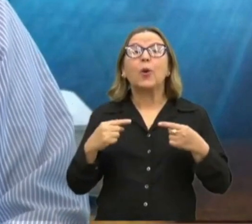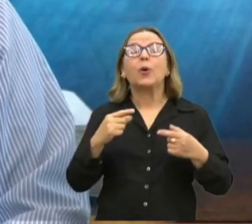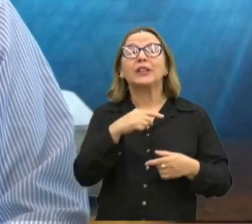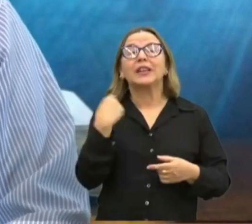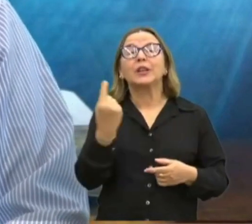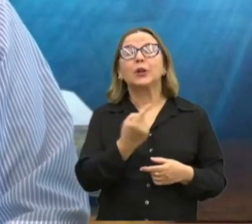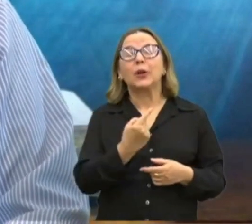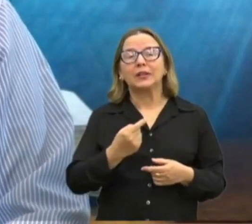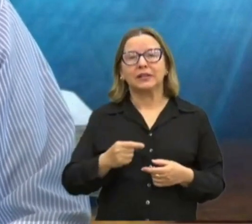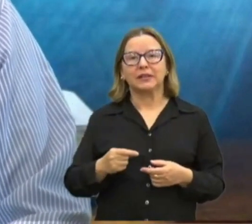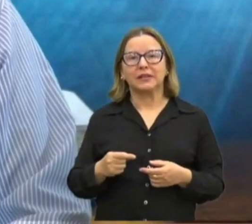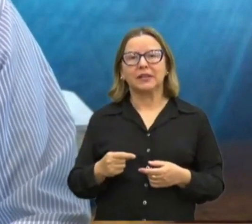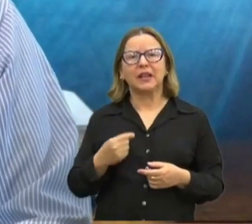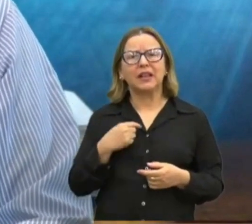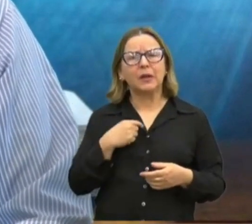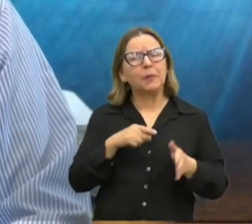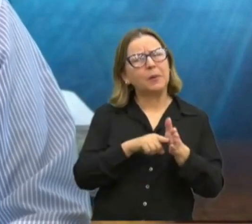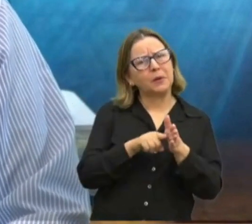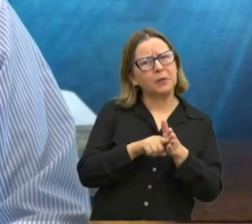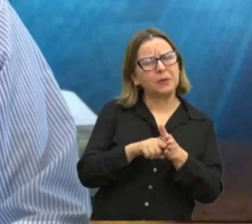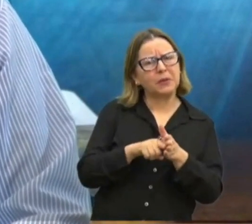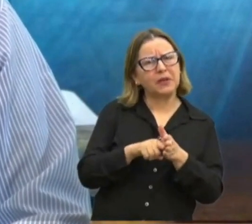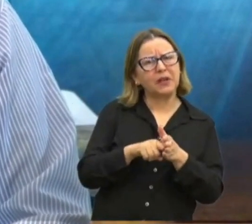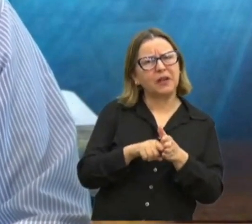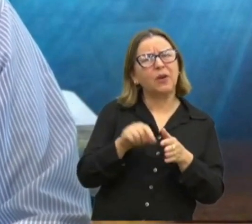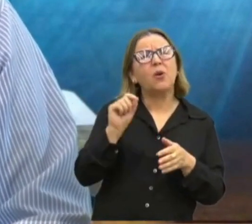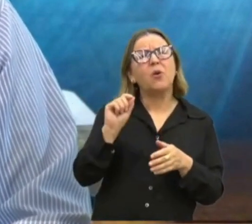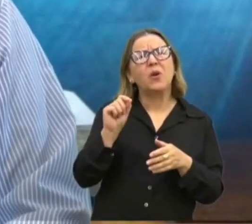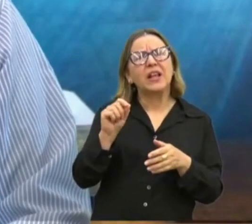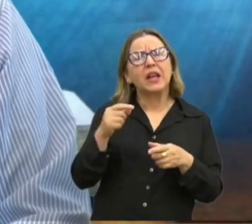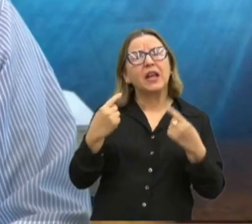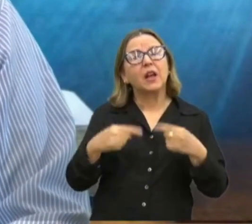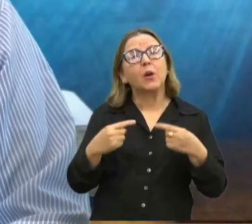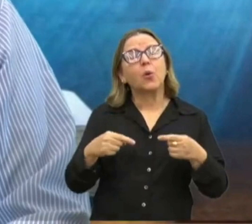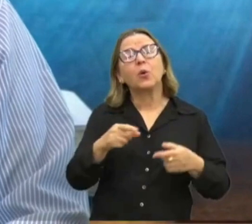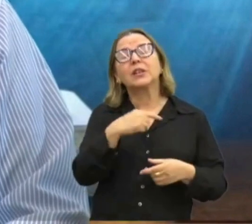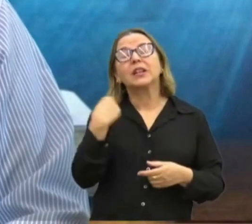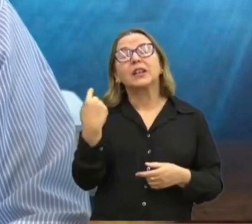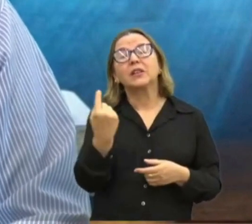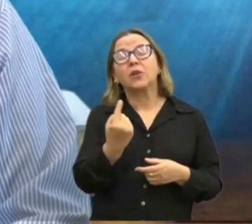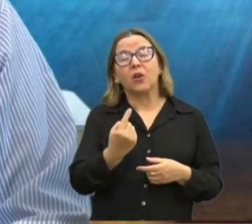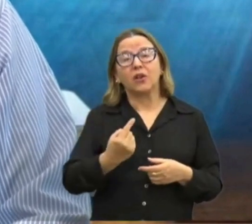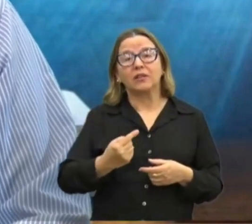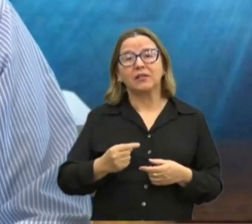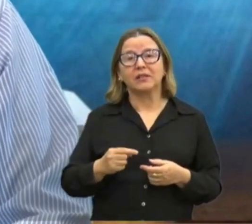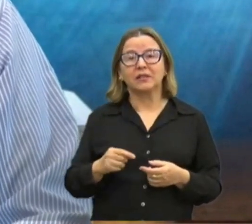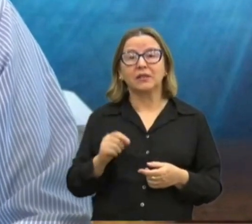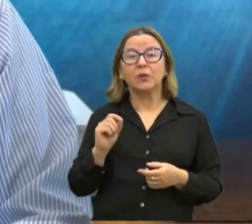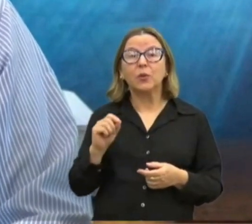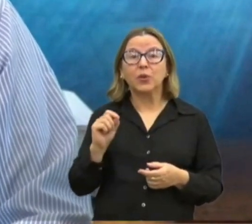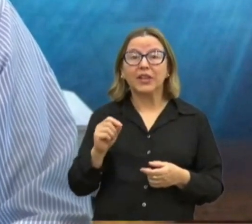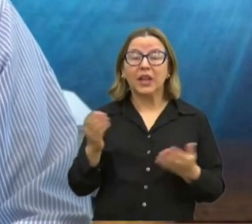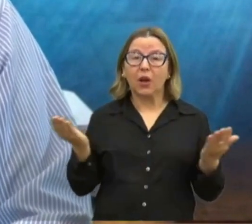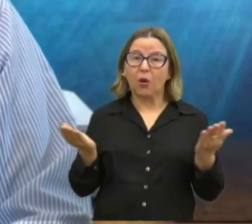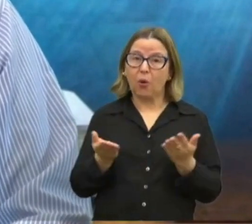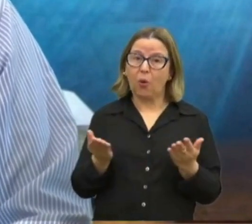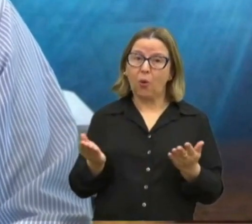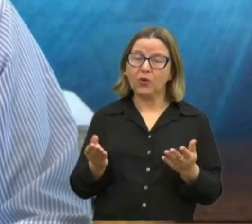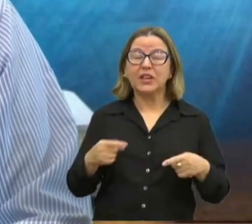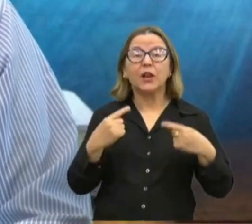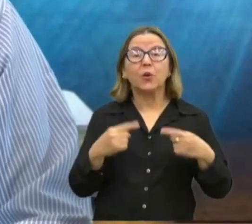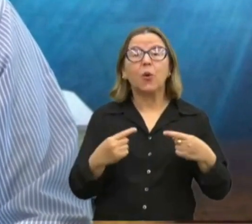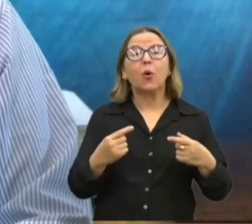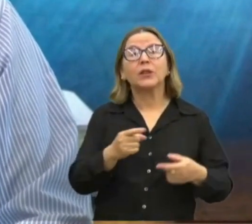outra pergunta. O que seria contra nós? O que nós poderíamos dizer que hoje, pastor Eric, é